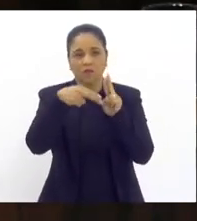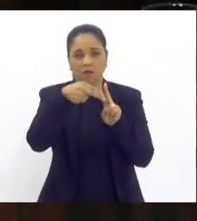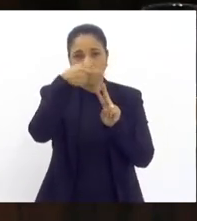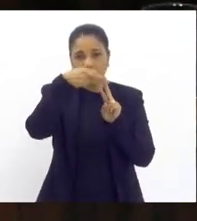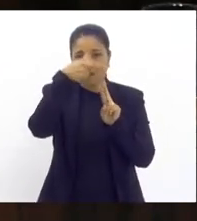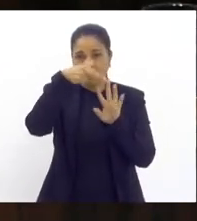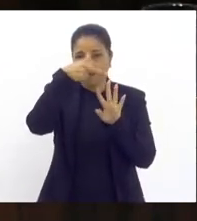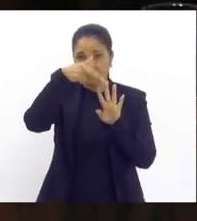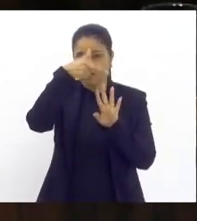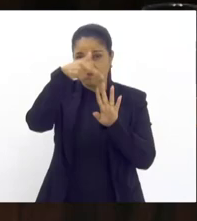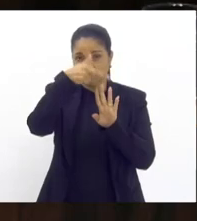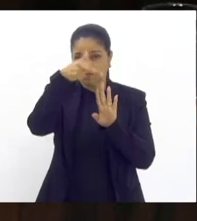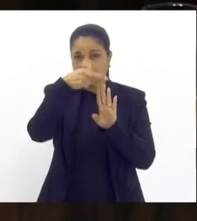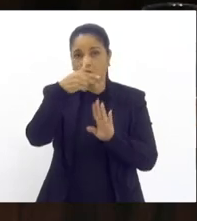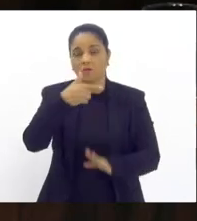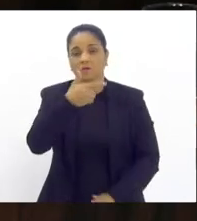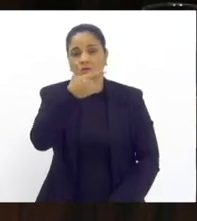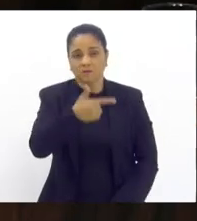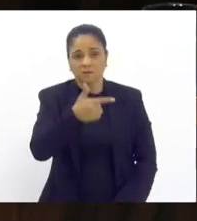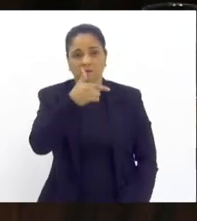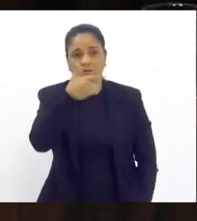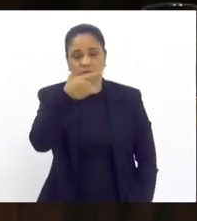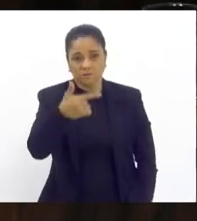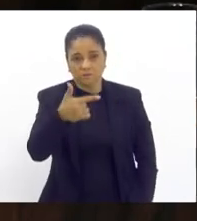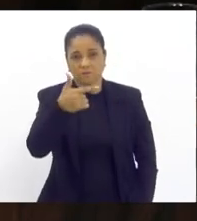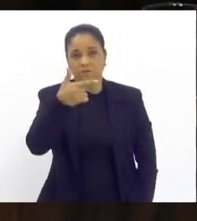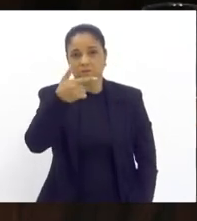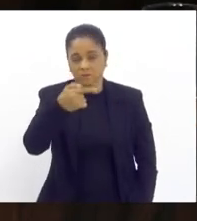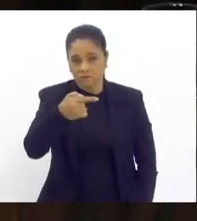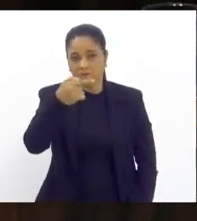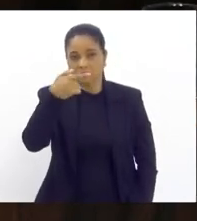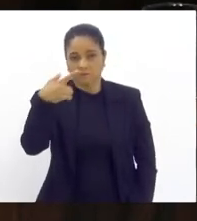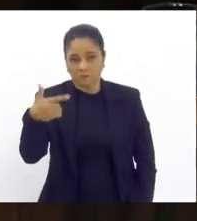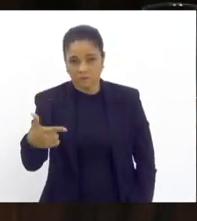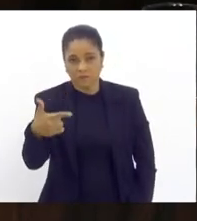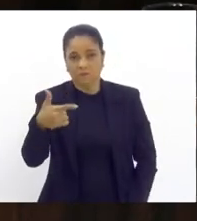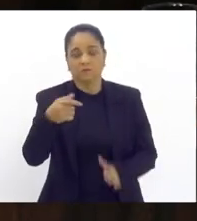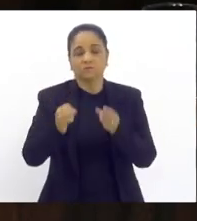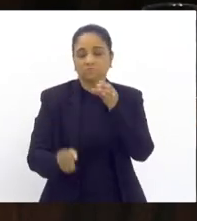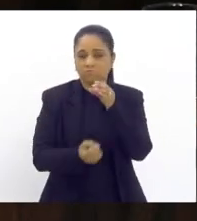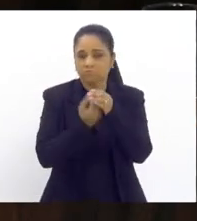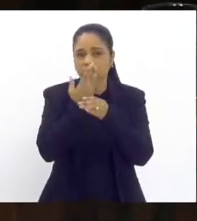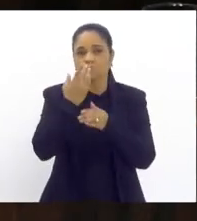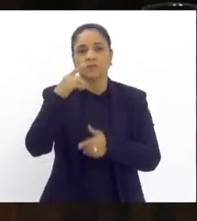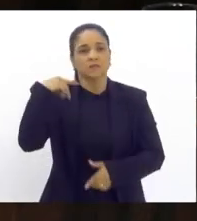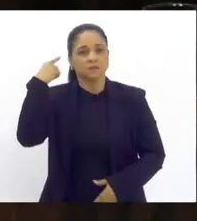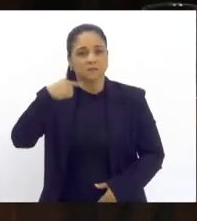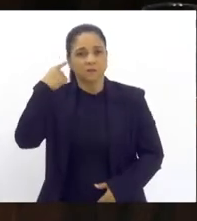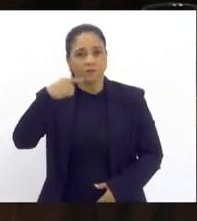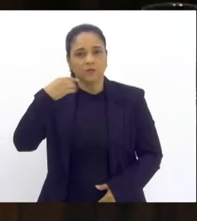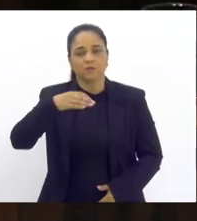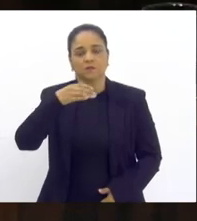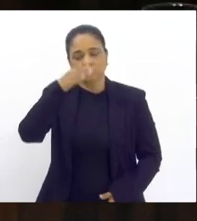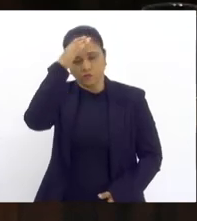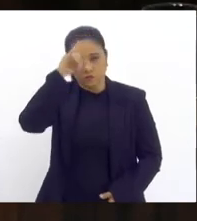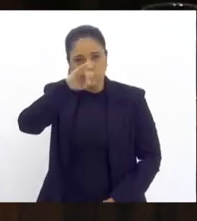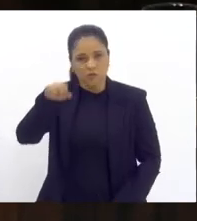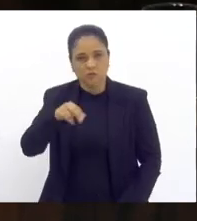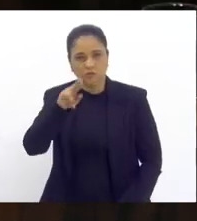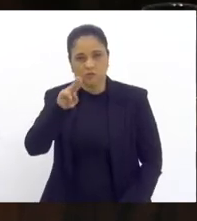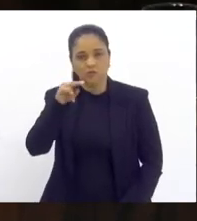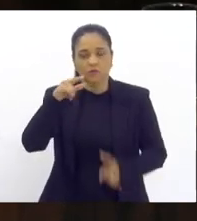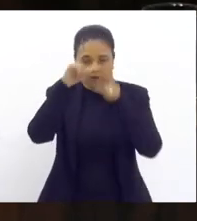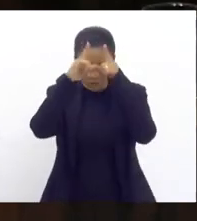número 772 de 2021, de autoria da deputada Zeidan, Tia Ju, Franciane Mota,